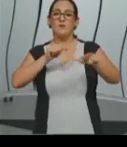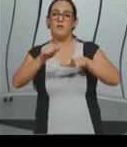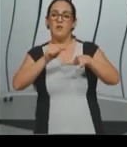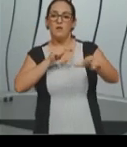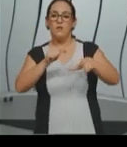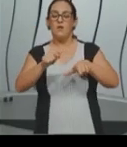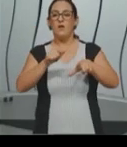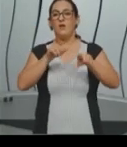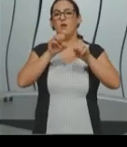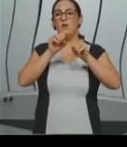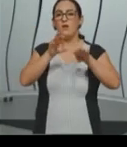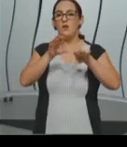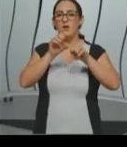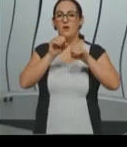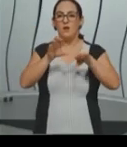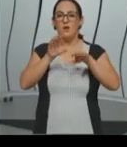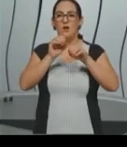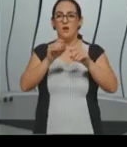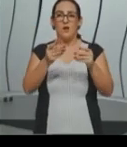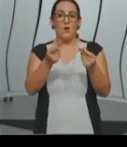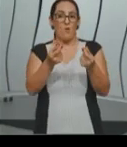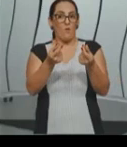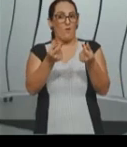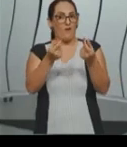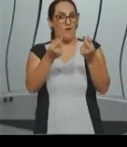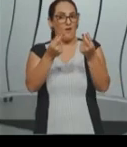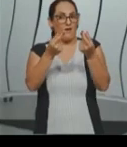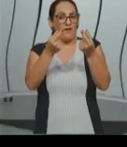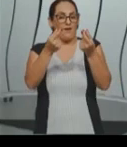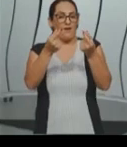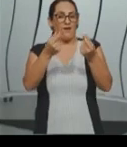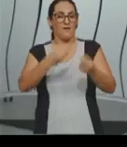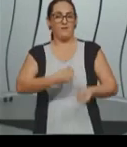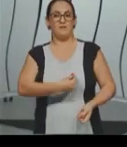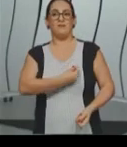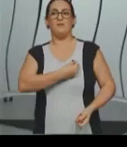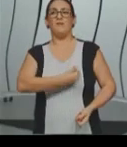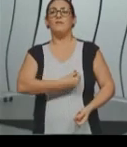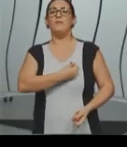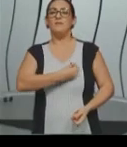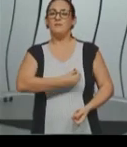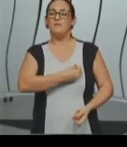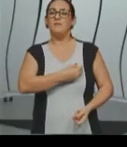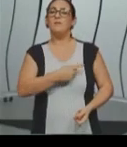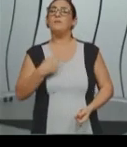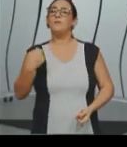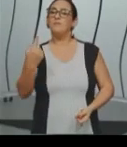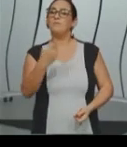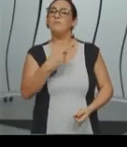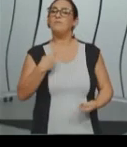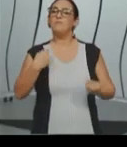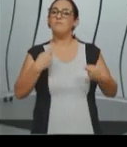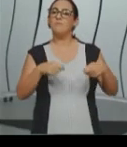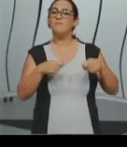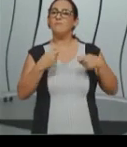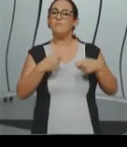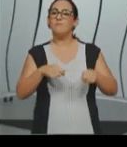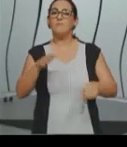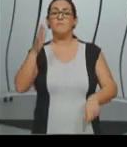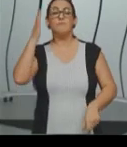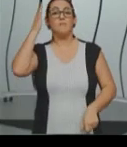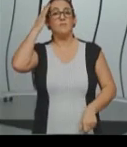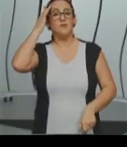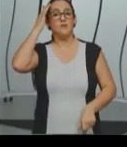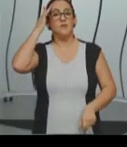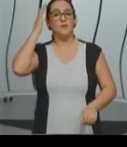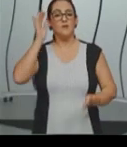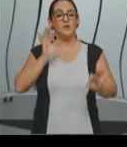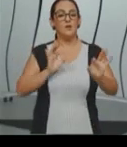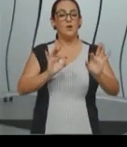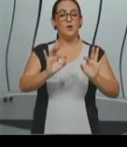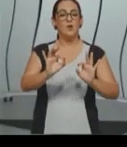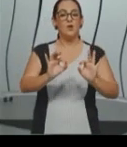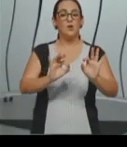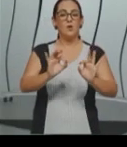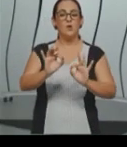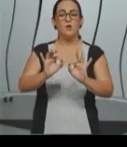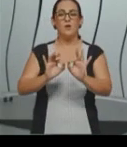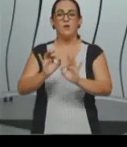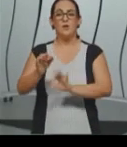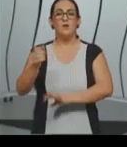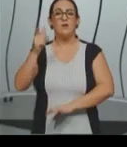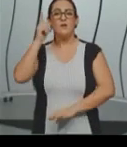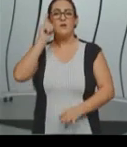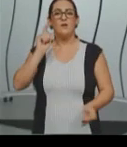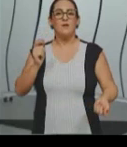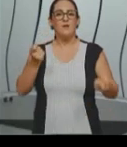educação, à renda, a condições de vida, né? Então, nós precisamos aí sempre entender esse processo para que a gente consiga